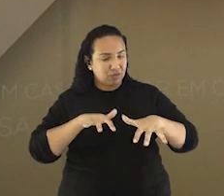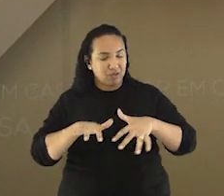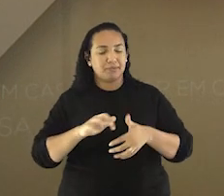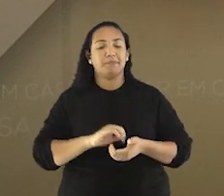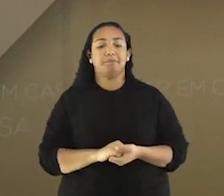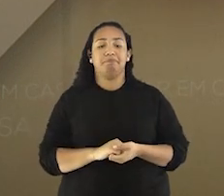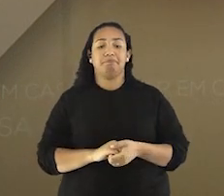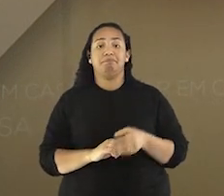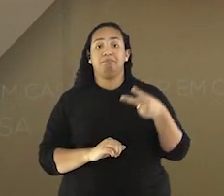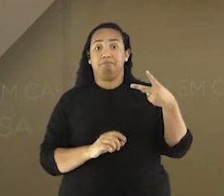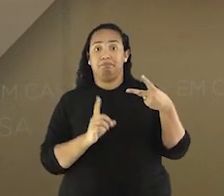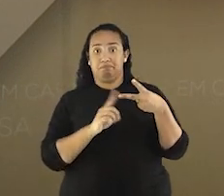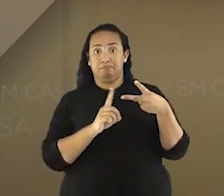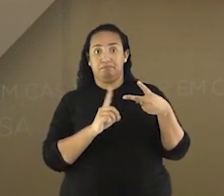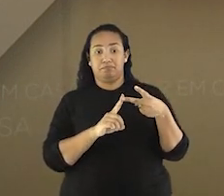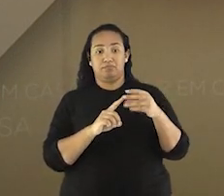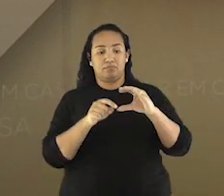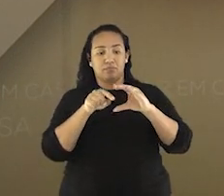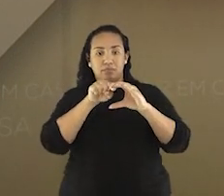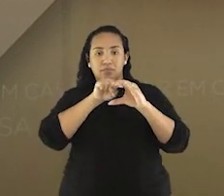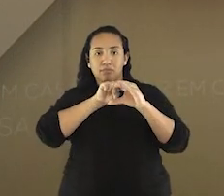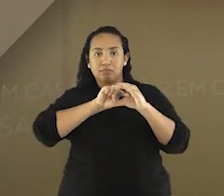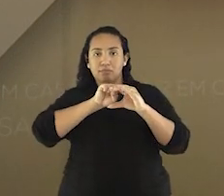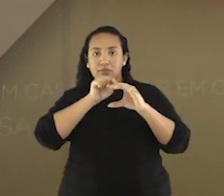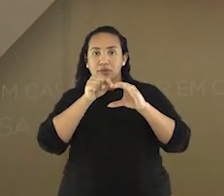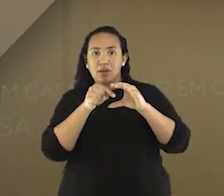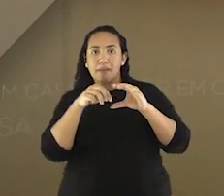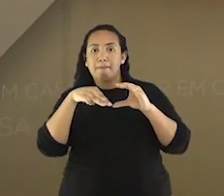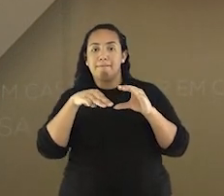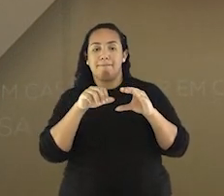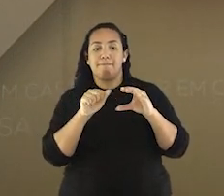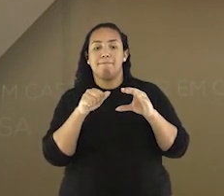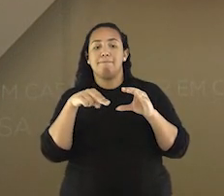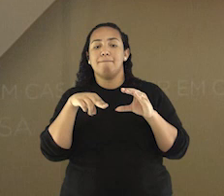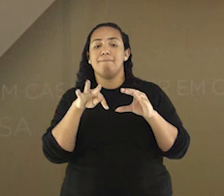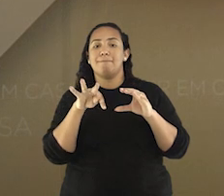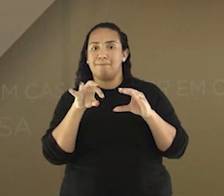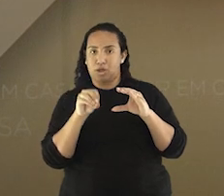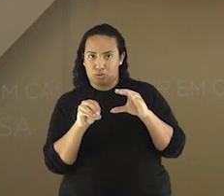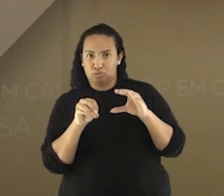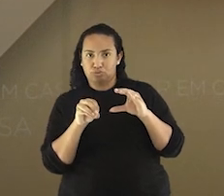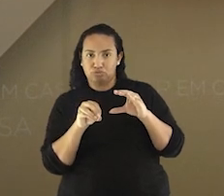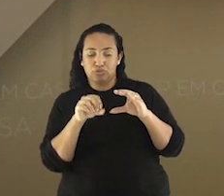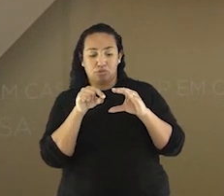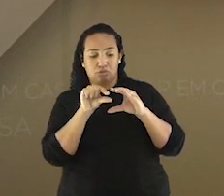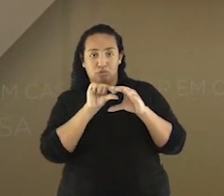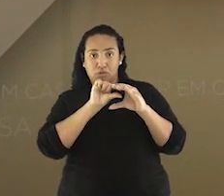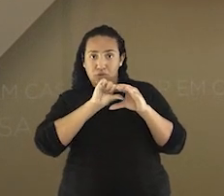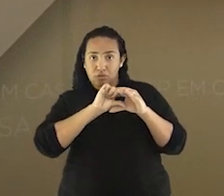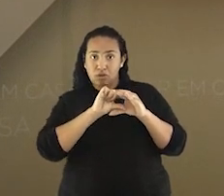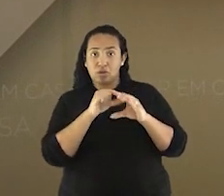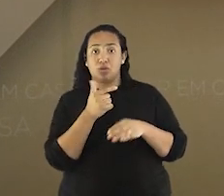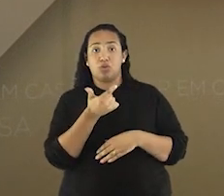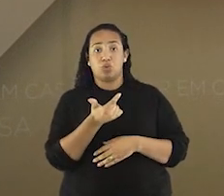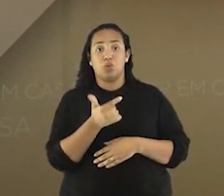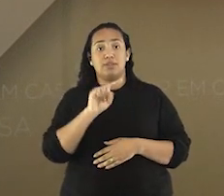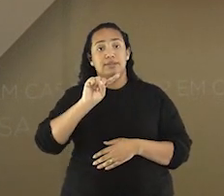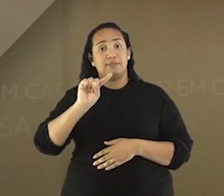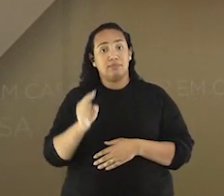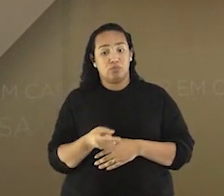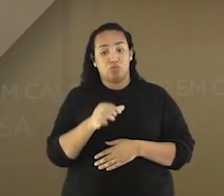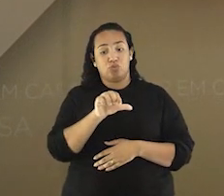é a camada intermediária, como você pode ver aqui. A espessura dele é de cerca de